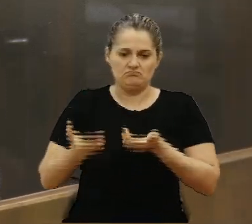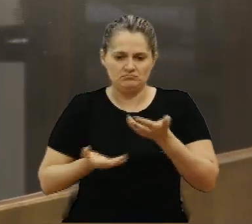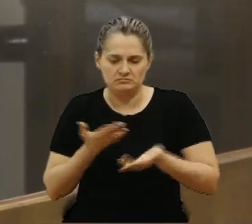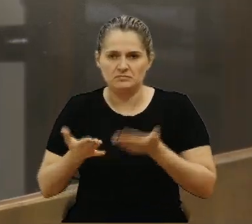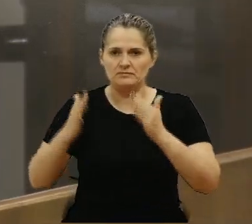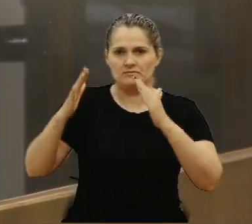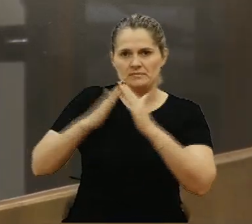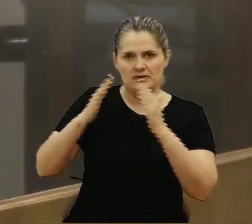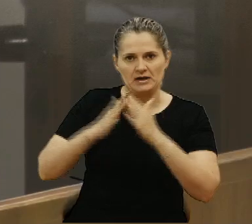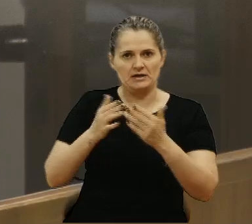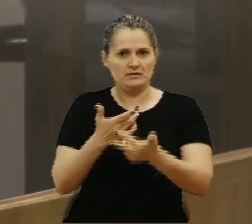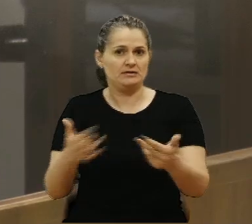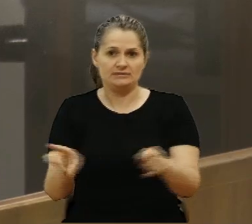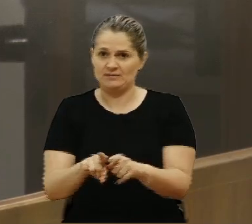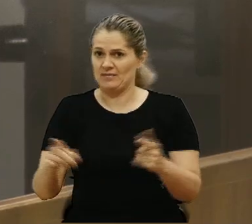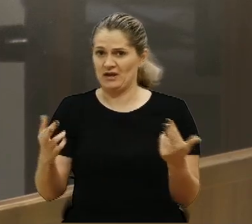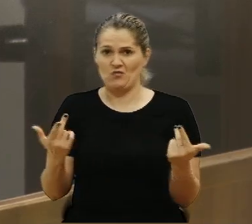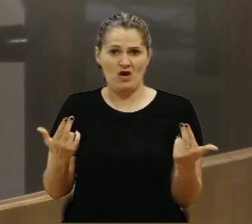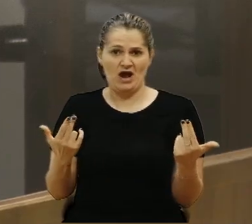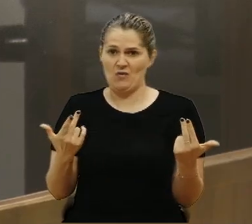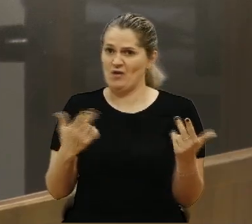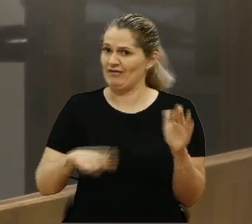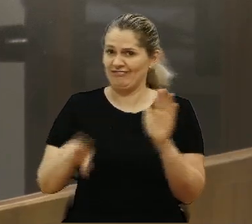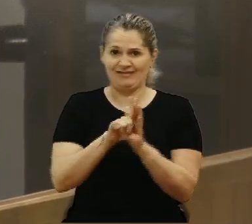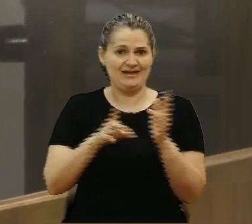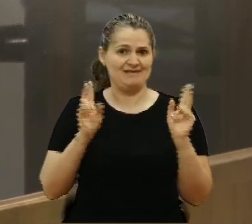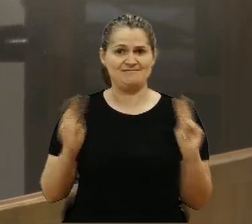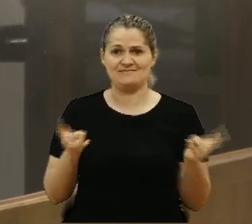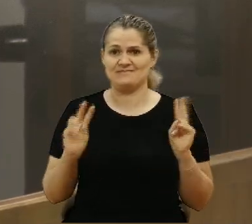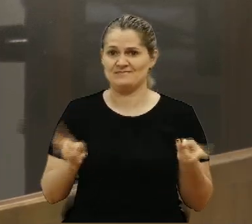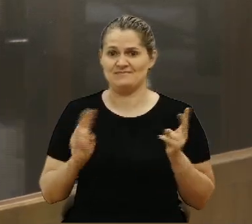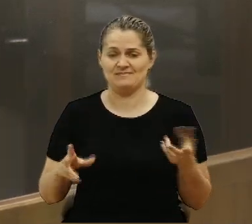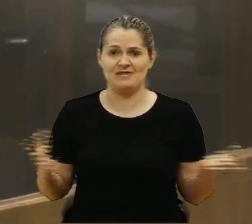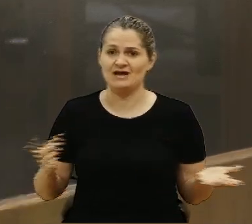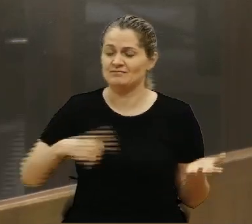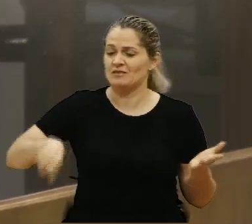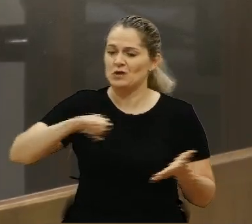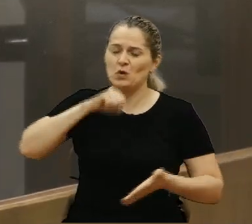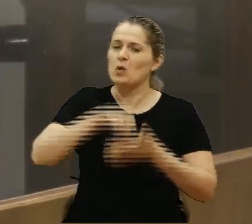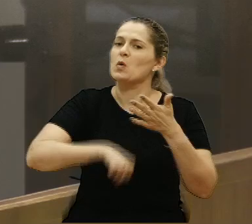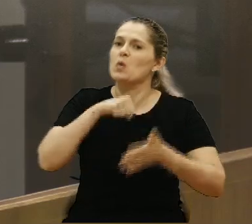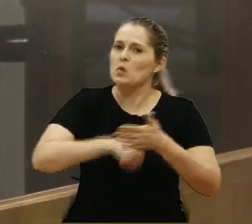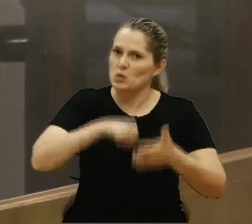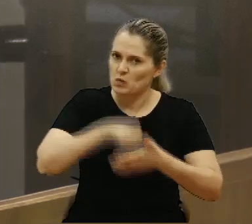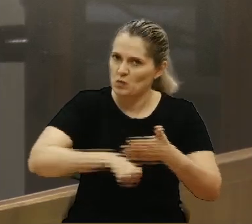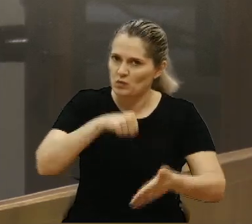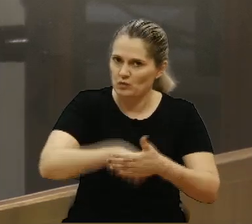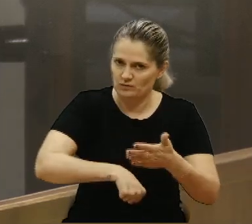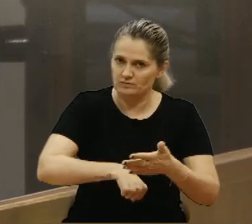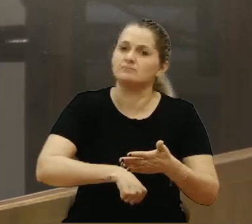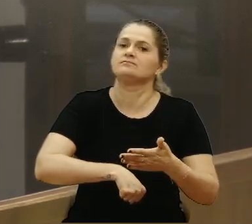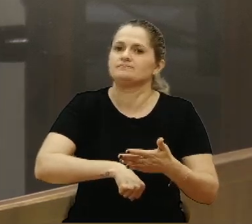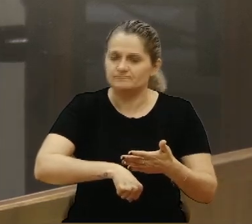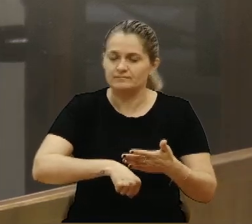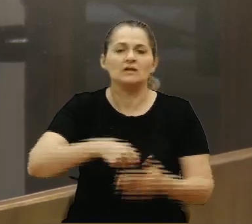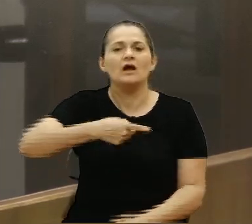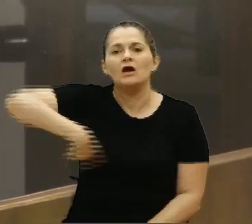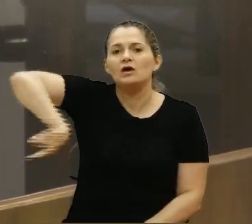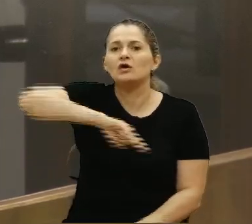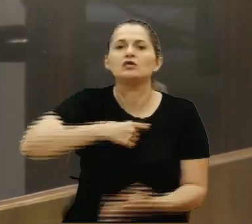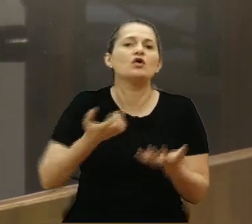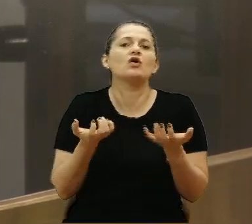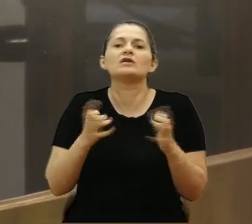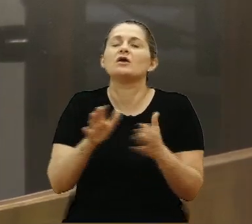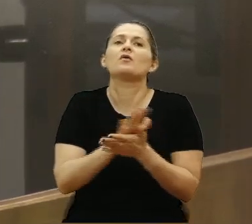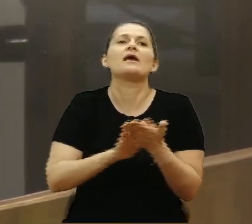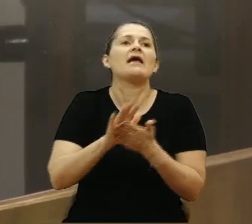as minhas coisas. Então, essa é a luta que nós estamos fazendo. Então, a gente não quer nada que não